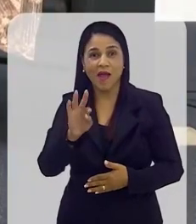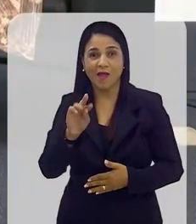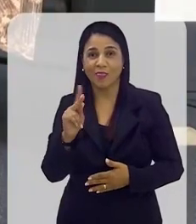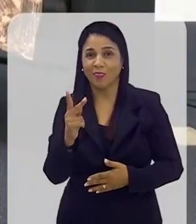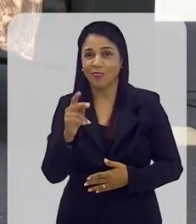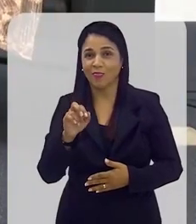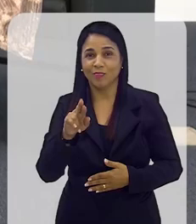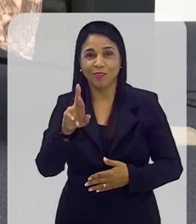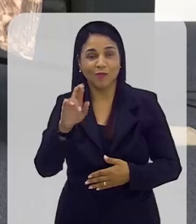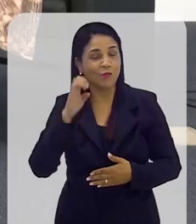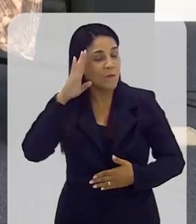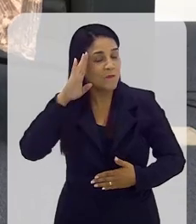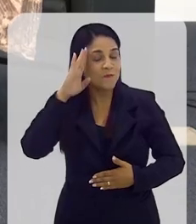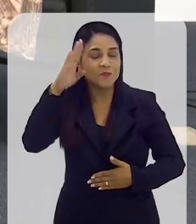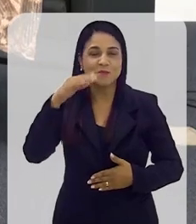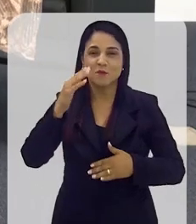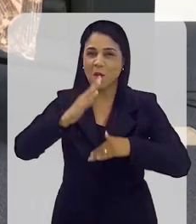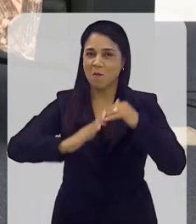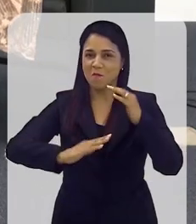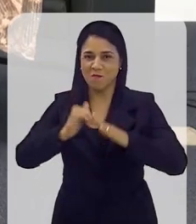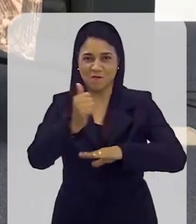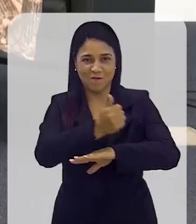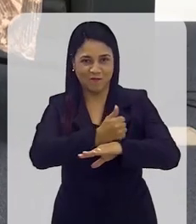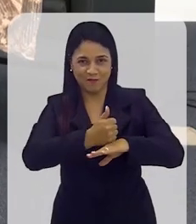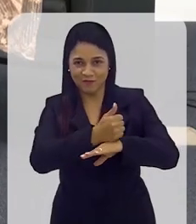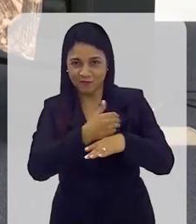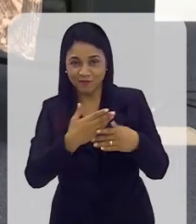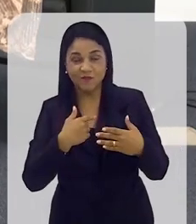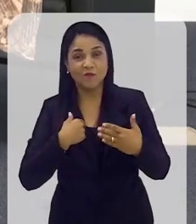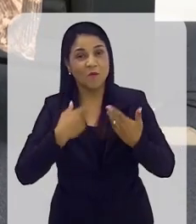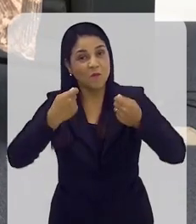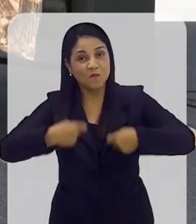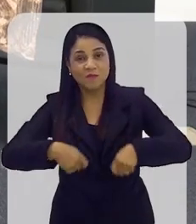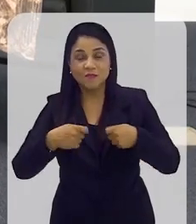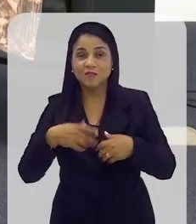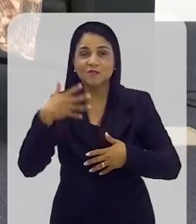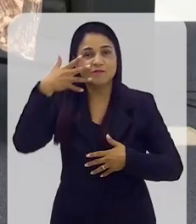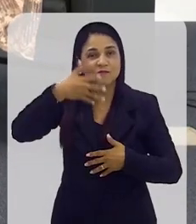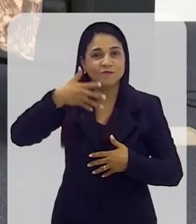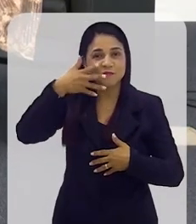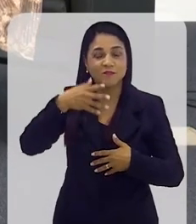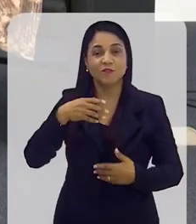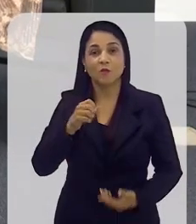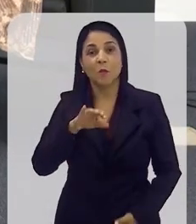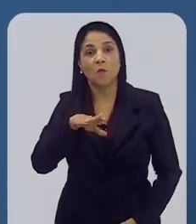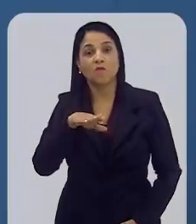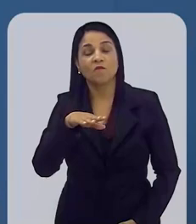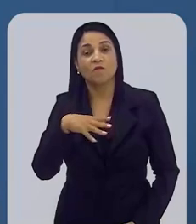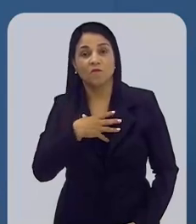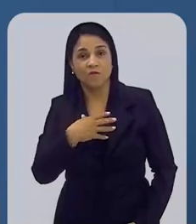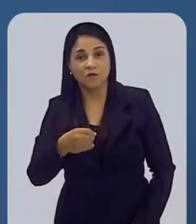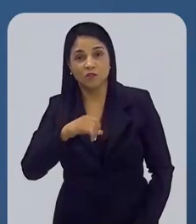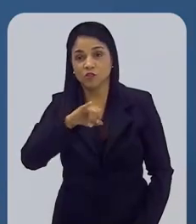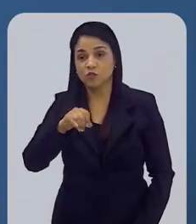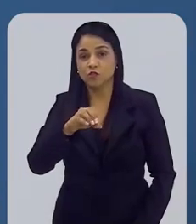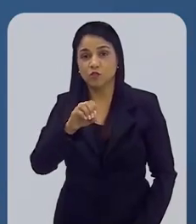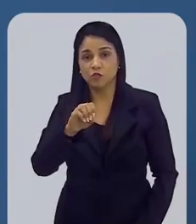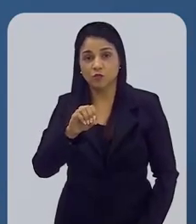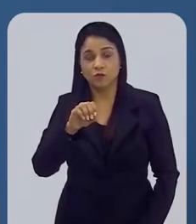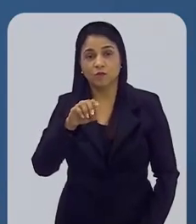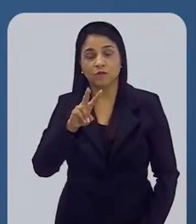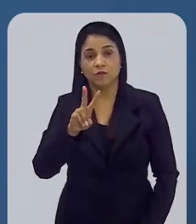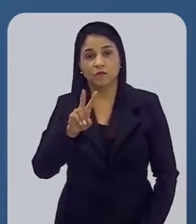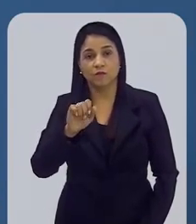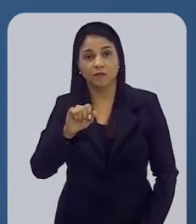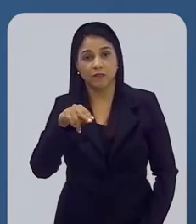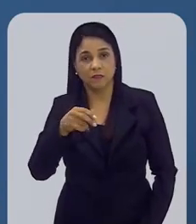vira mãe, é uma missão principal. Então, eu preciso falar, se antes de tudo, eu preciso falar que eu sou filha de Gilvani e André. E os meus